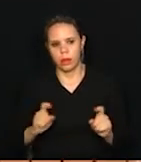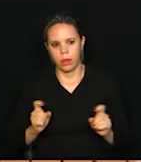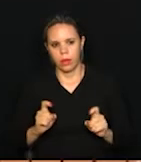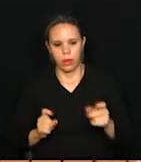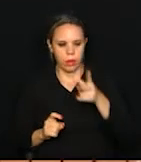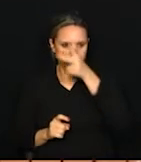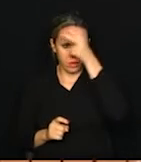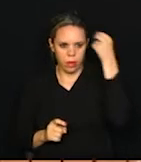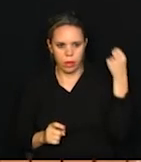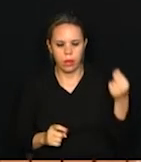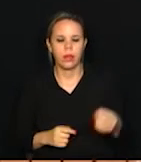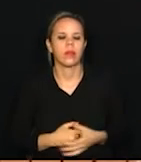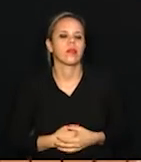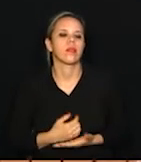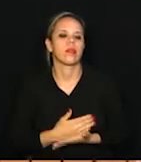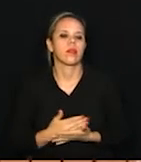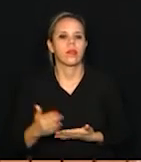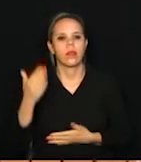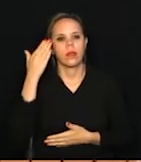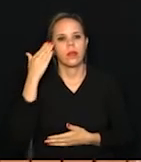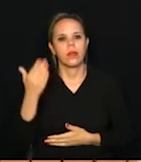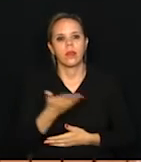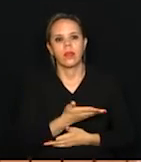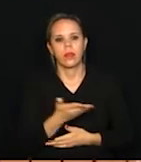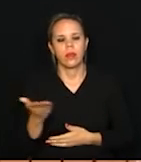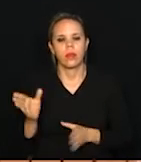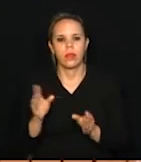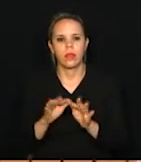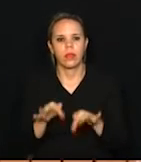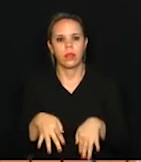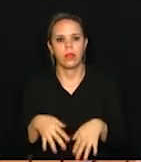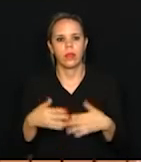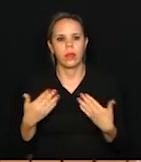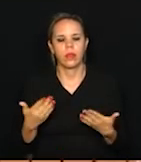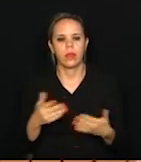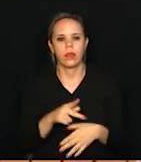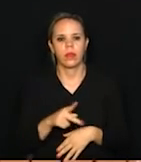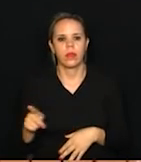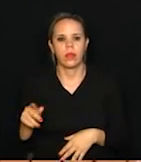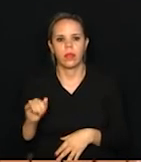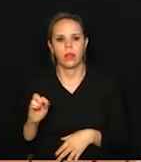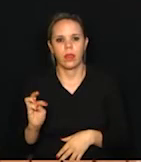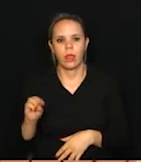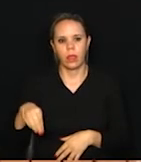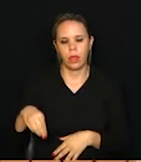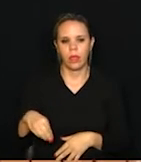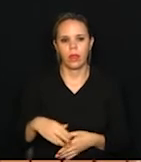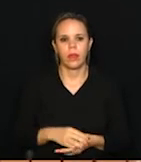pública. E eu começo agradecendo aqui e finalizo agradecendo ao nosso presidente Ayrton